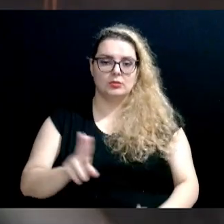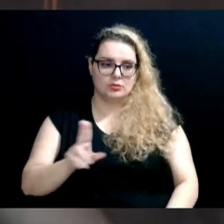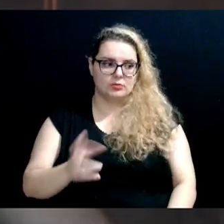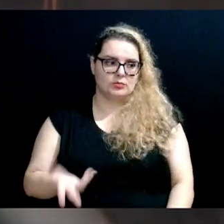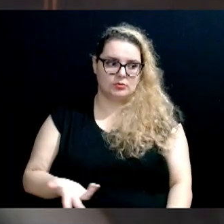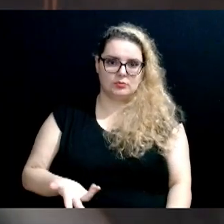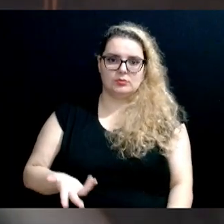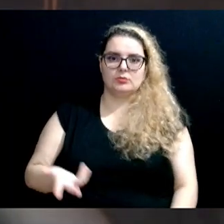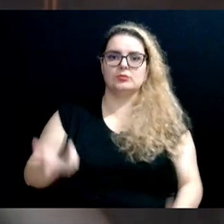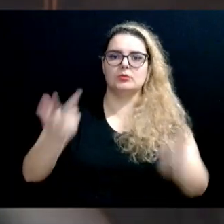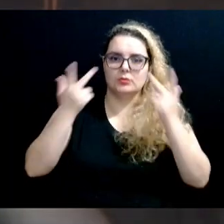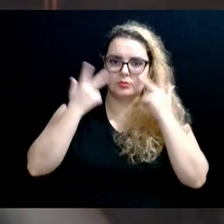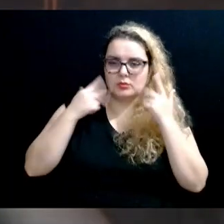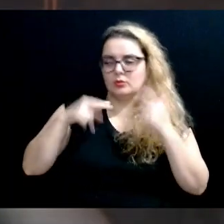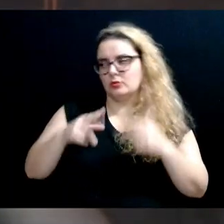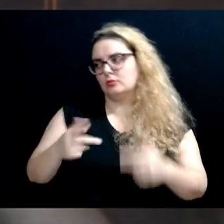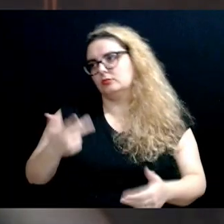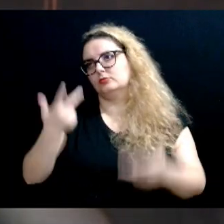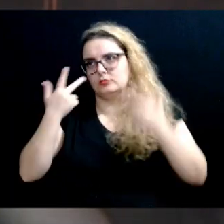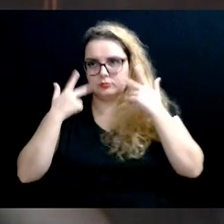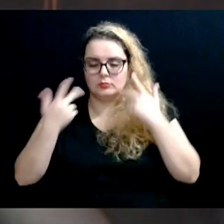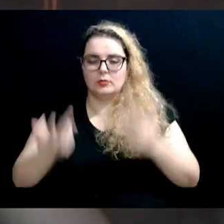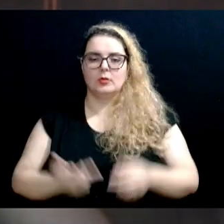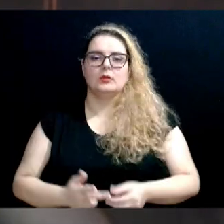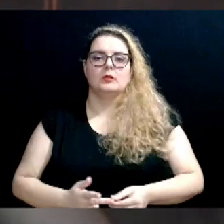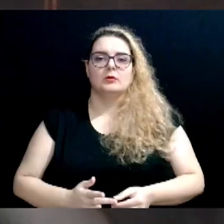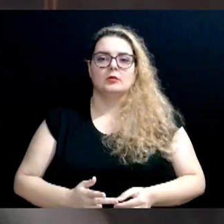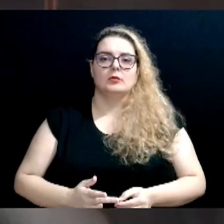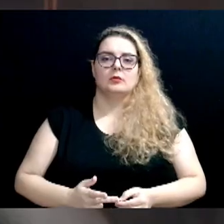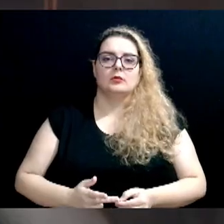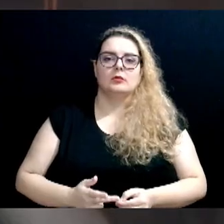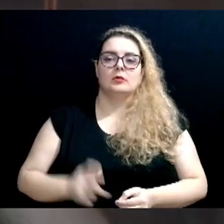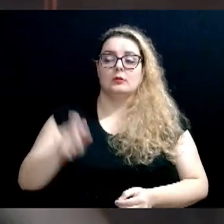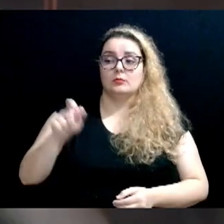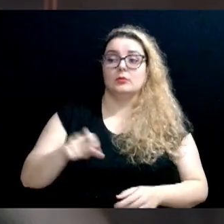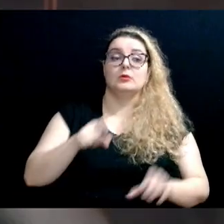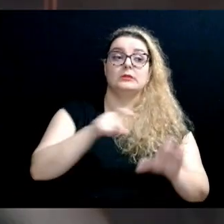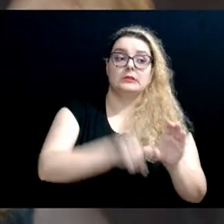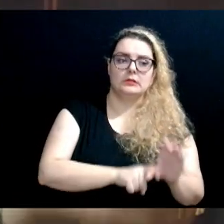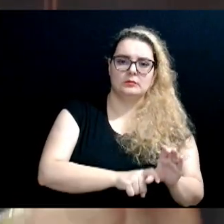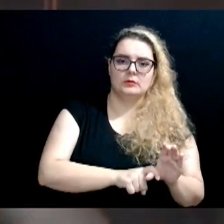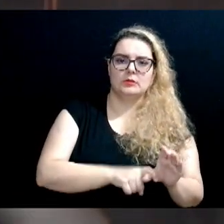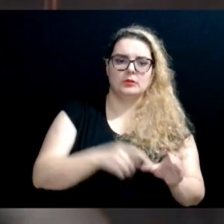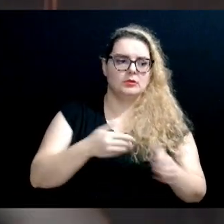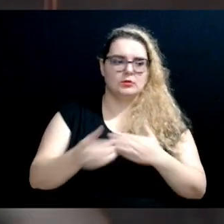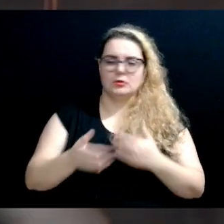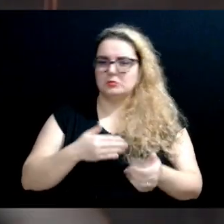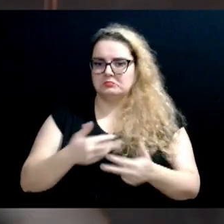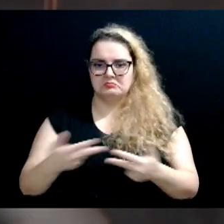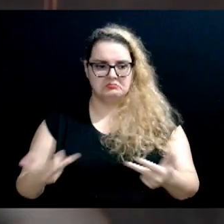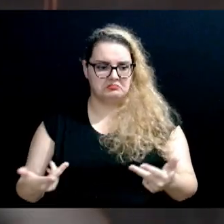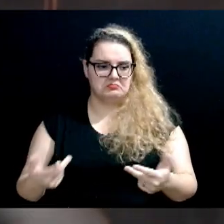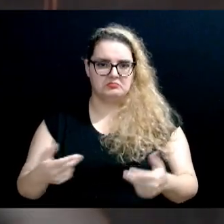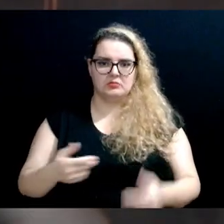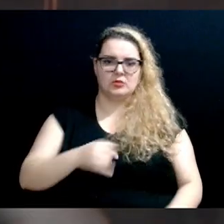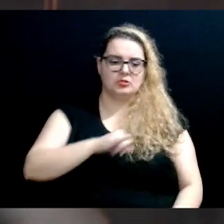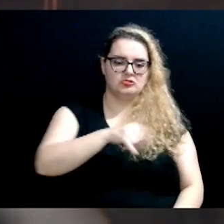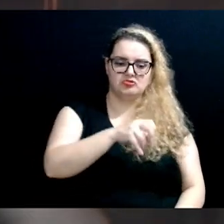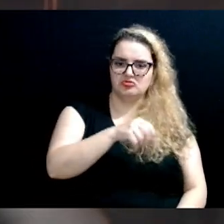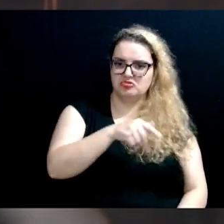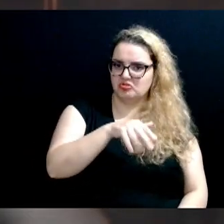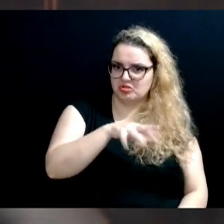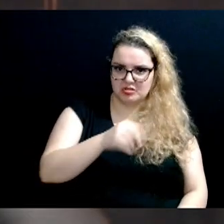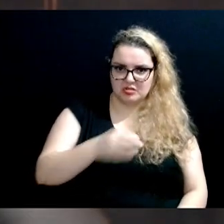ou natural. Aquela pessoa que está dependente de qualquer coisa, pode ser de um joguinho de internet,